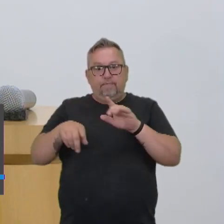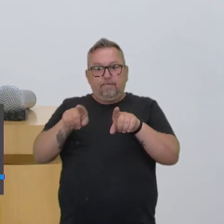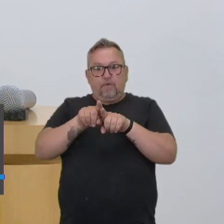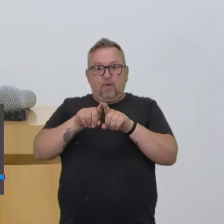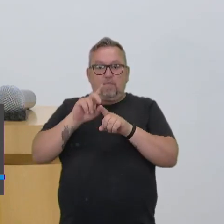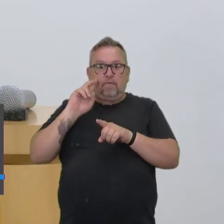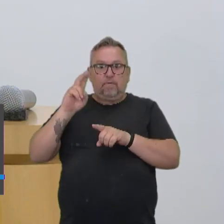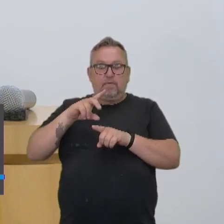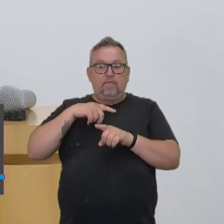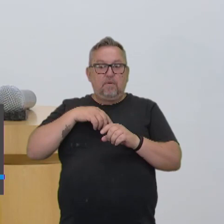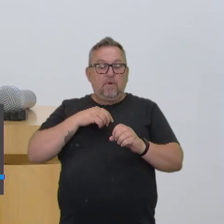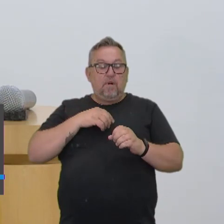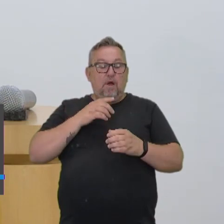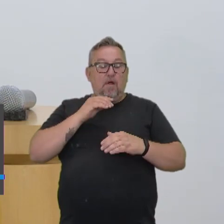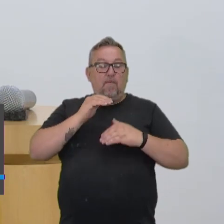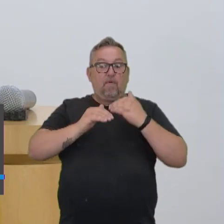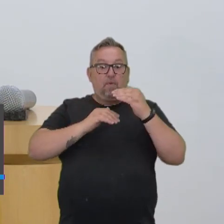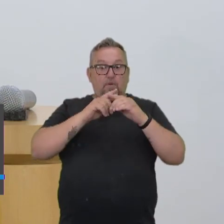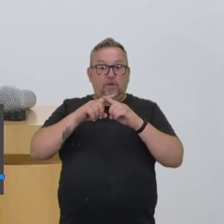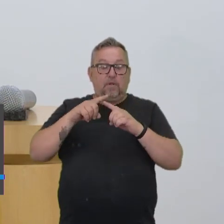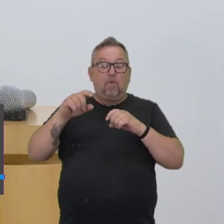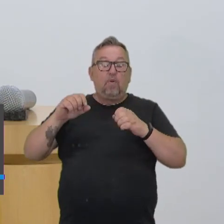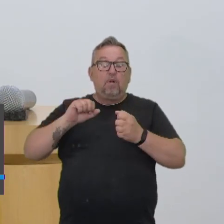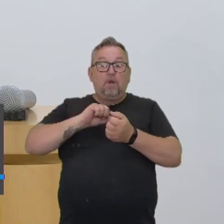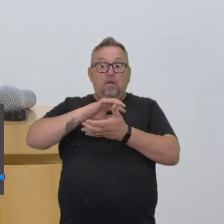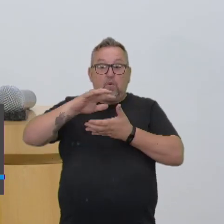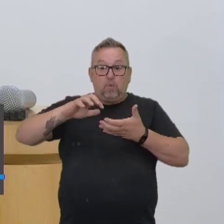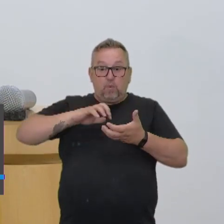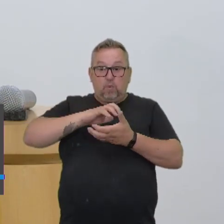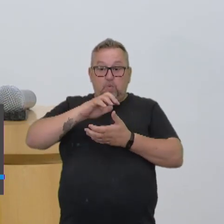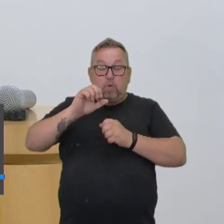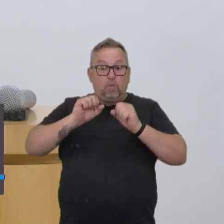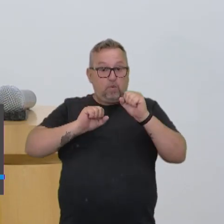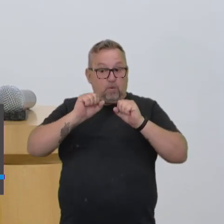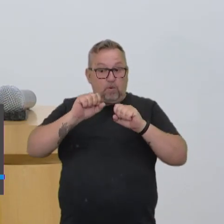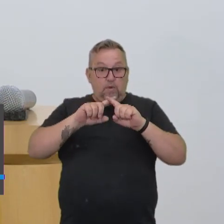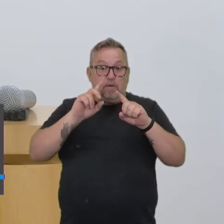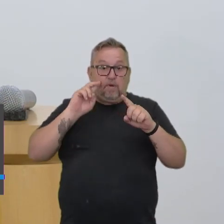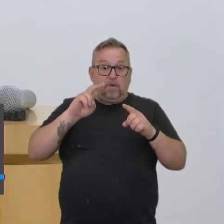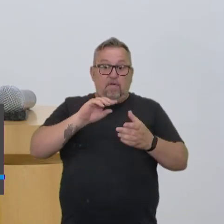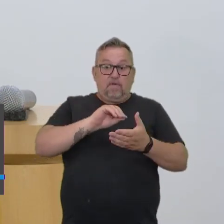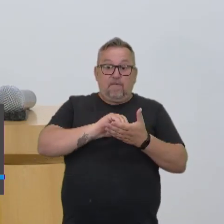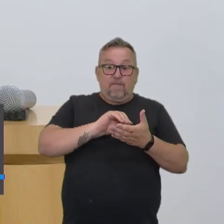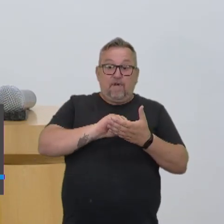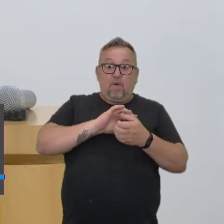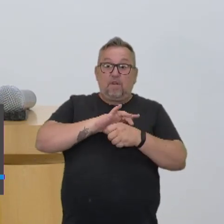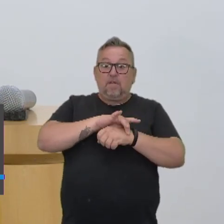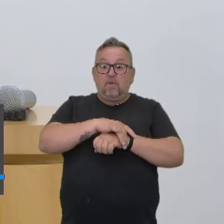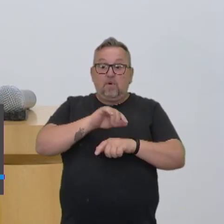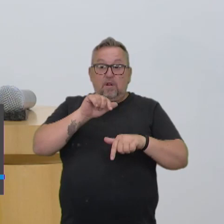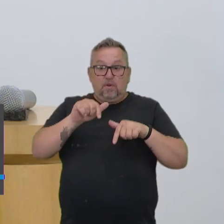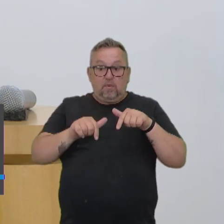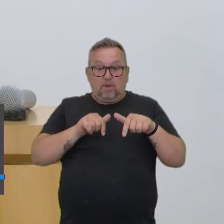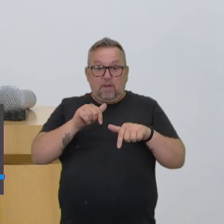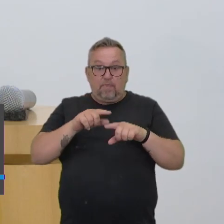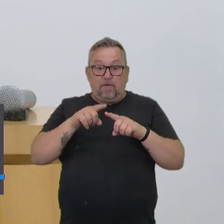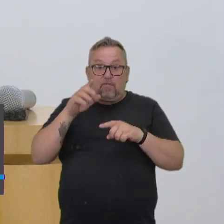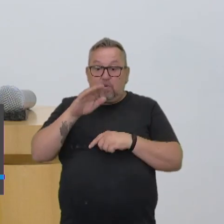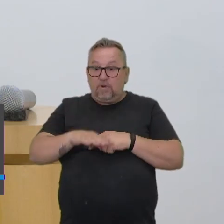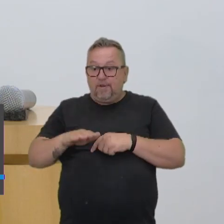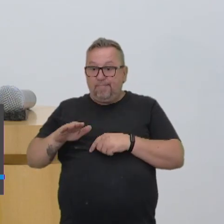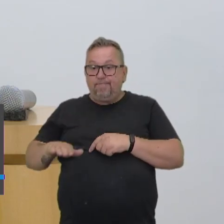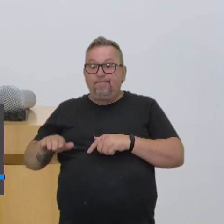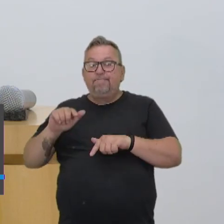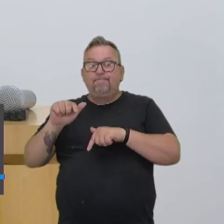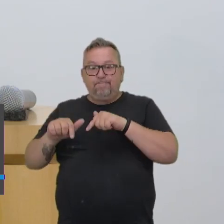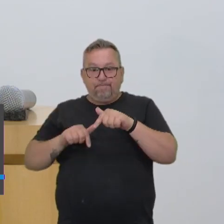própria Revolução Industrial, quando a gente começa a ver precarização do trabalho, falta de segurança no trabalho, tipo, crianças